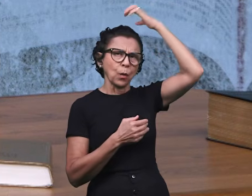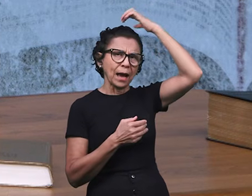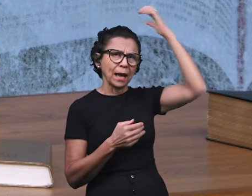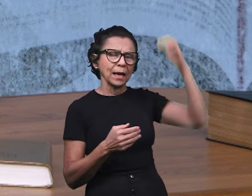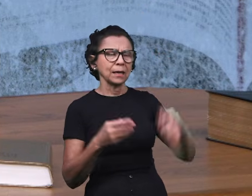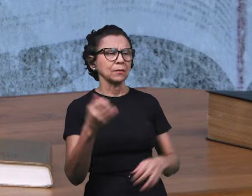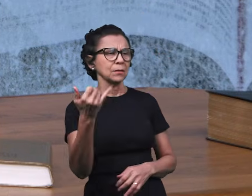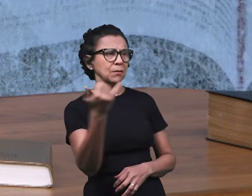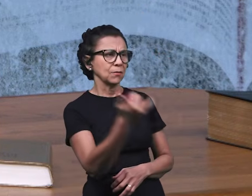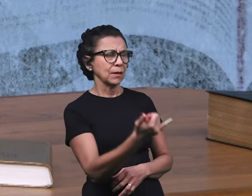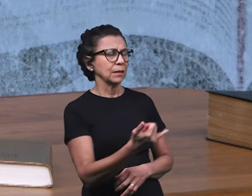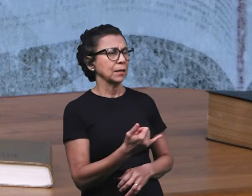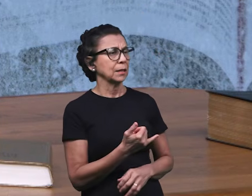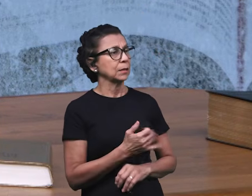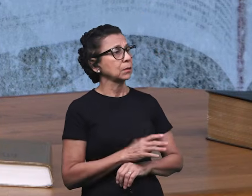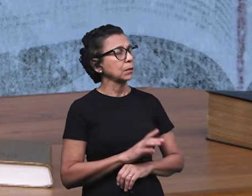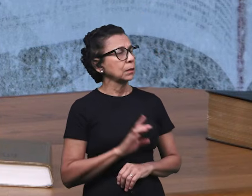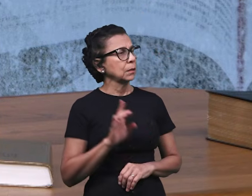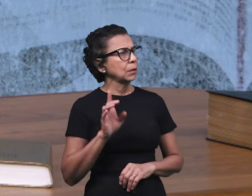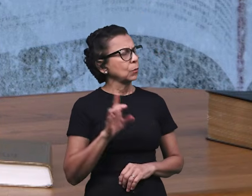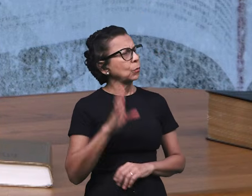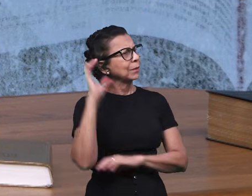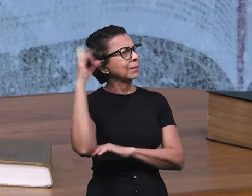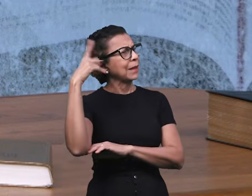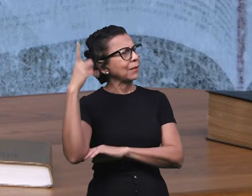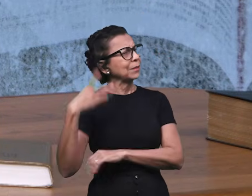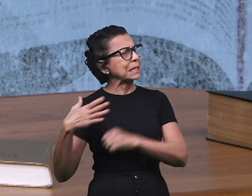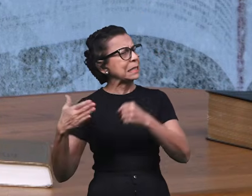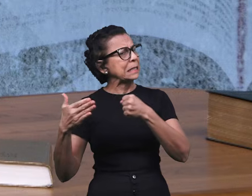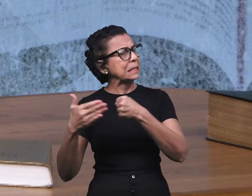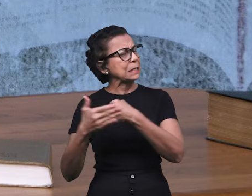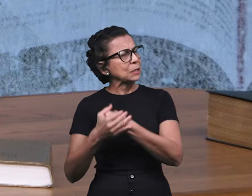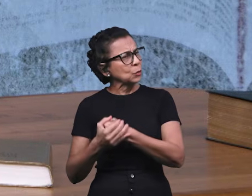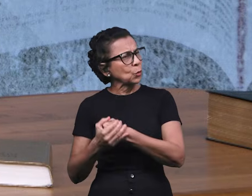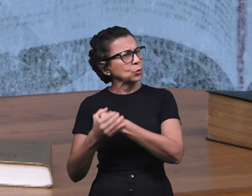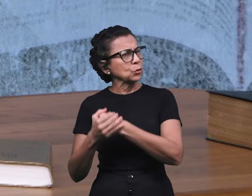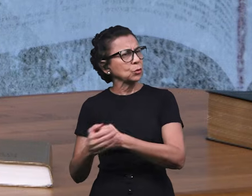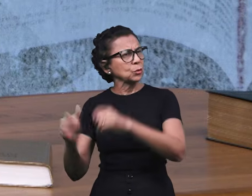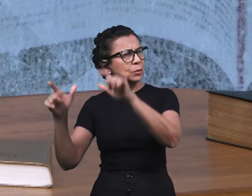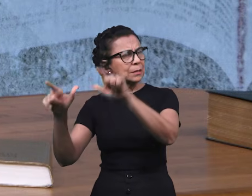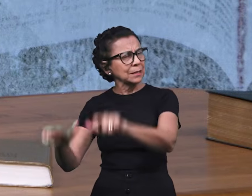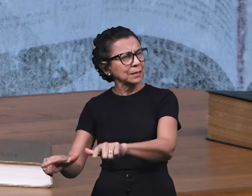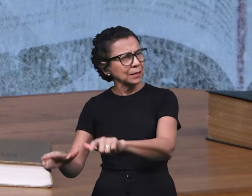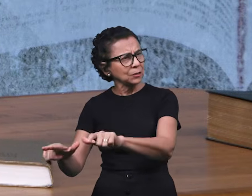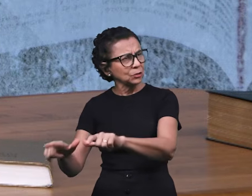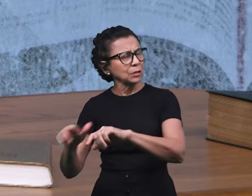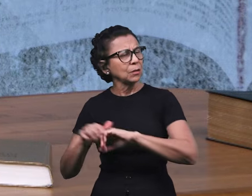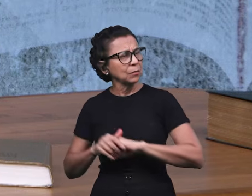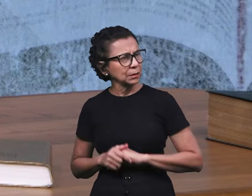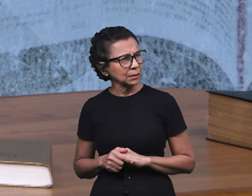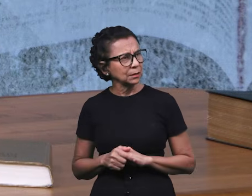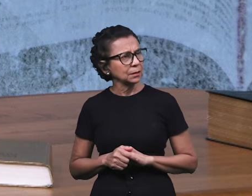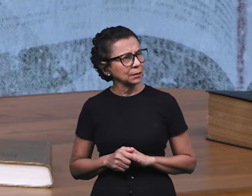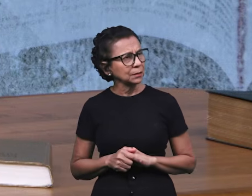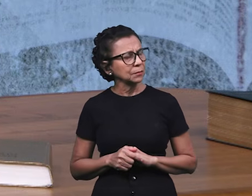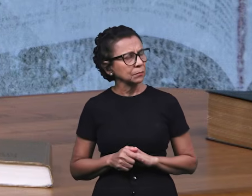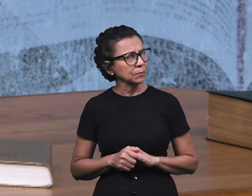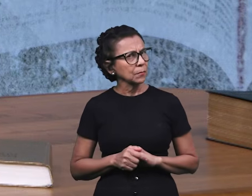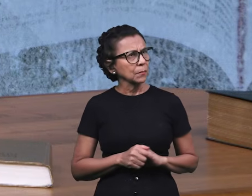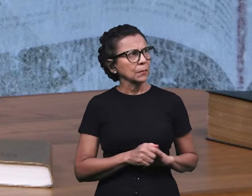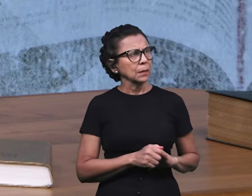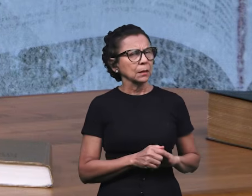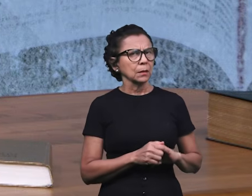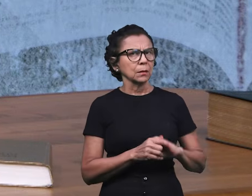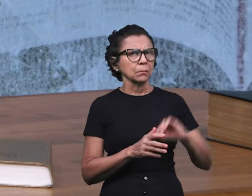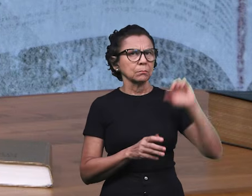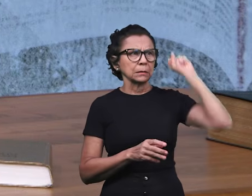Davi escondido no outeiro de Áquila, à entrada de Gesimom? Então Saul se